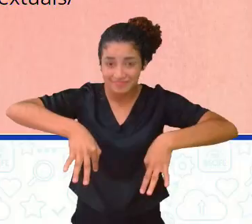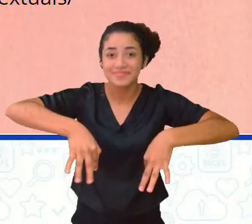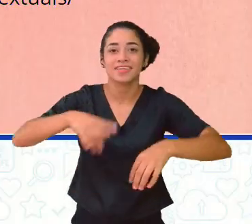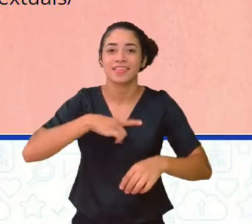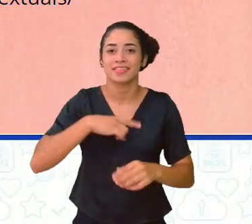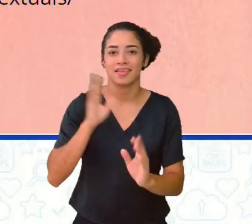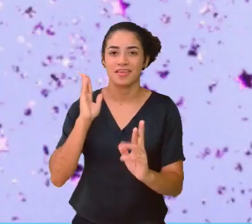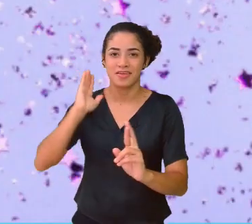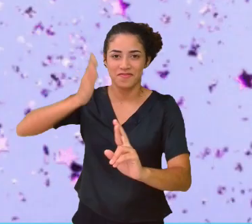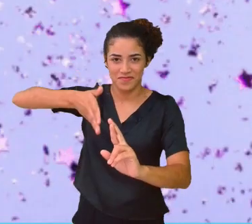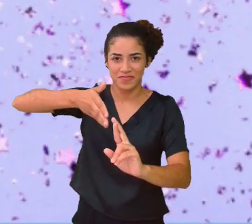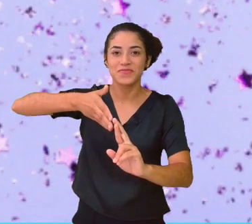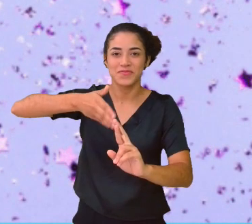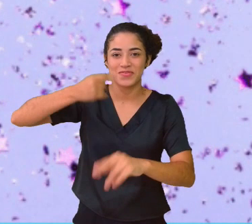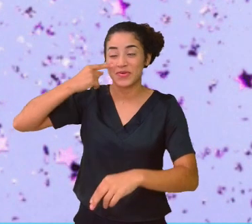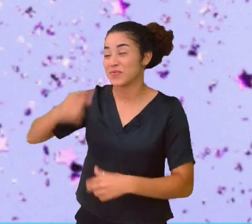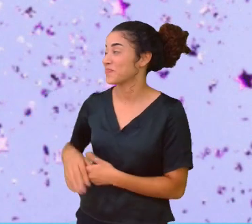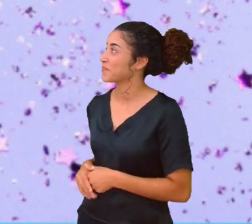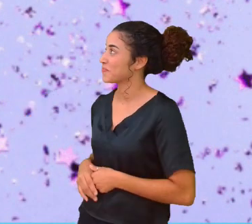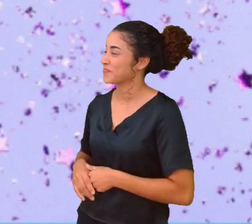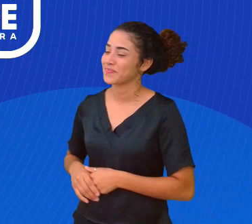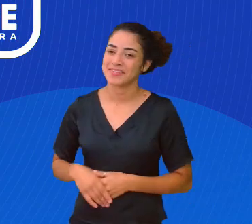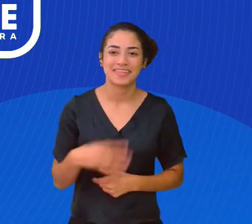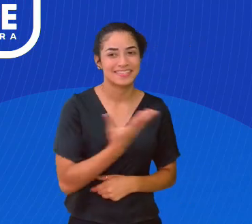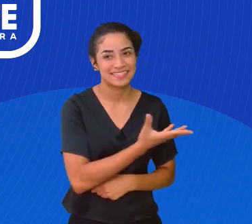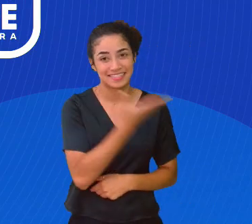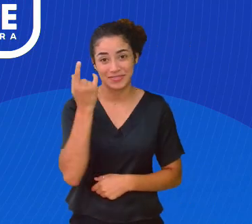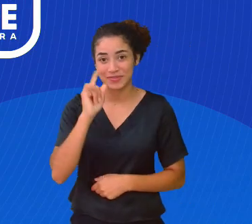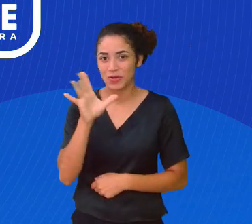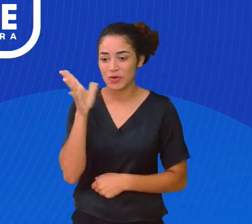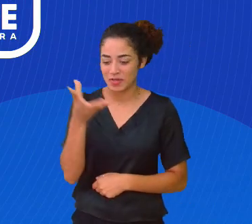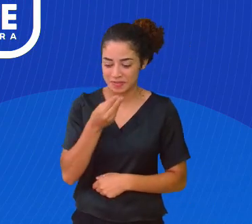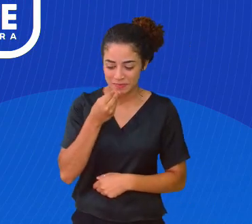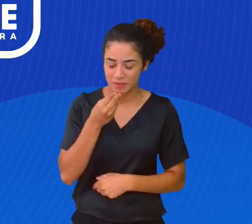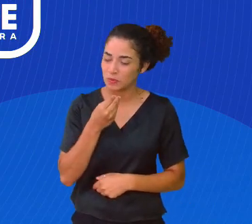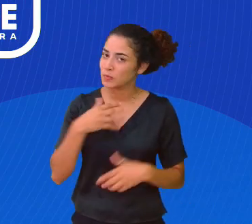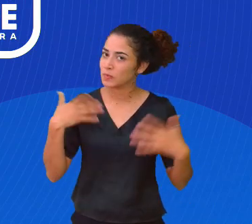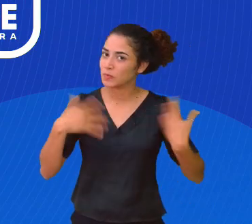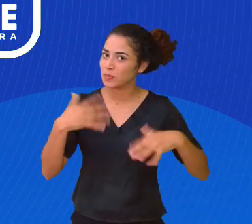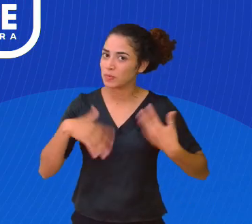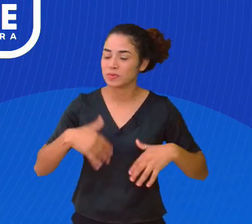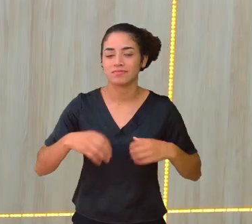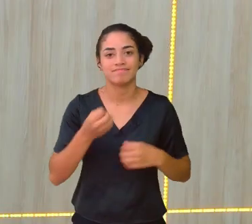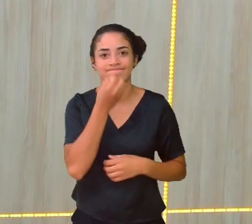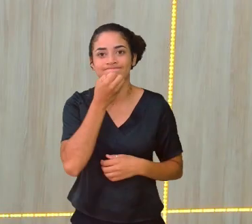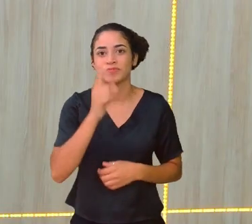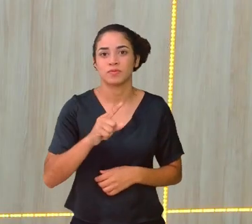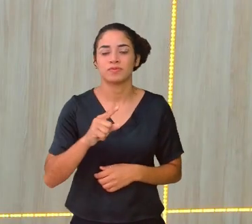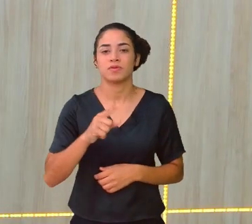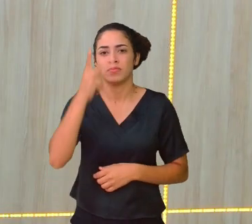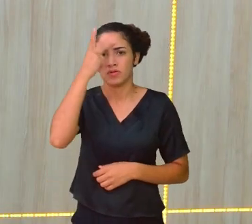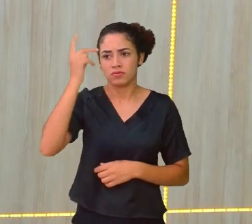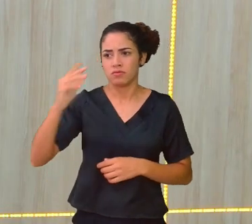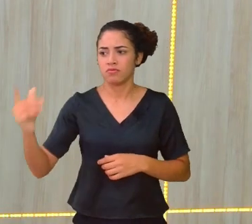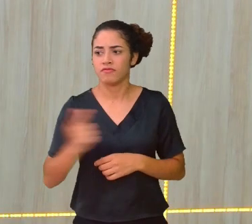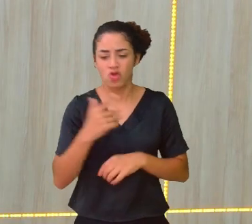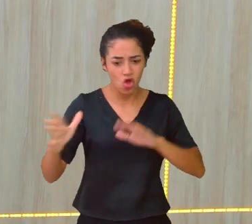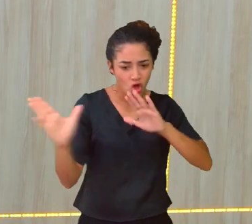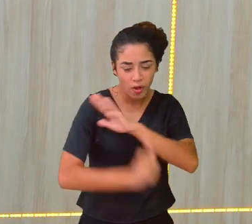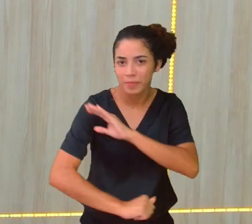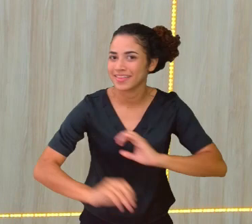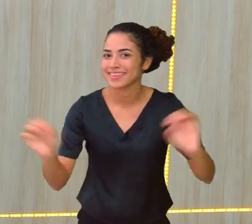tem as referências, tá? Não esqueçam que conhecimento é poder e isso é algo que ninguém pode tirar de vocês, que é o